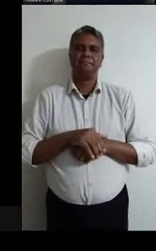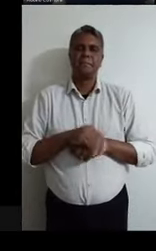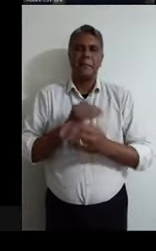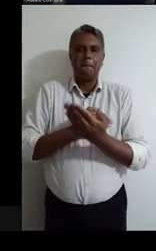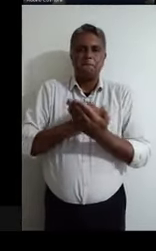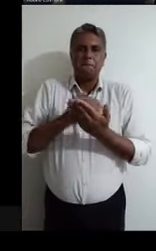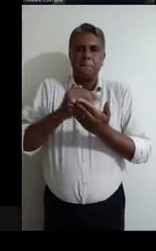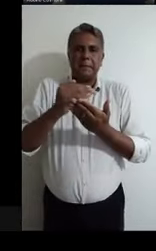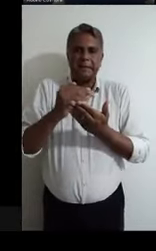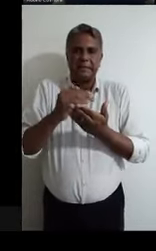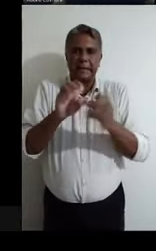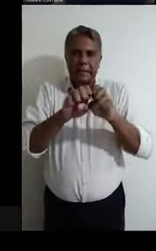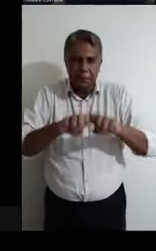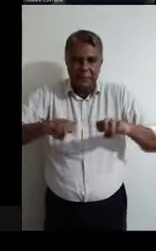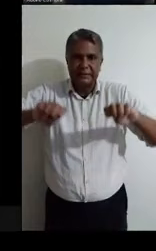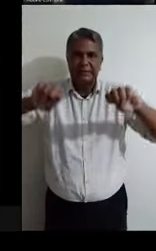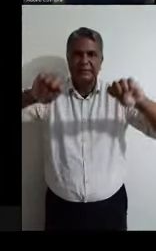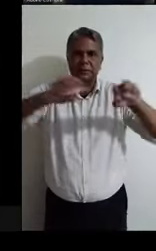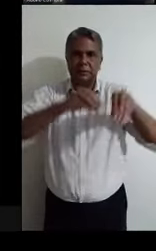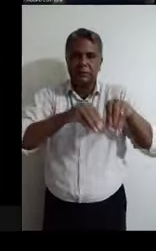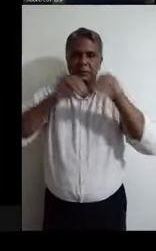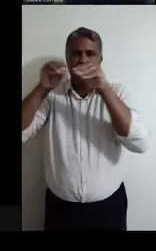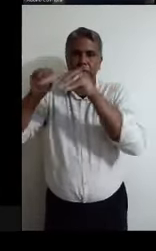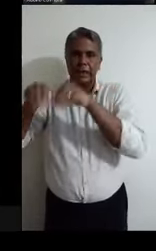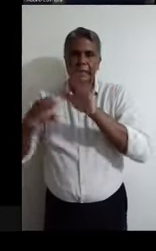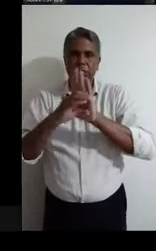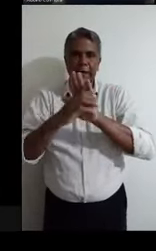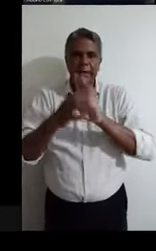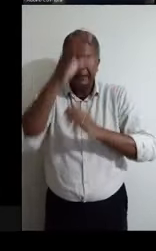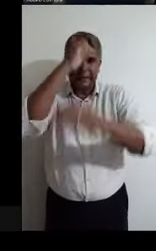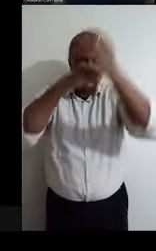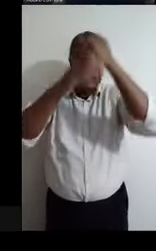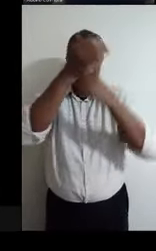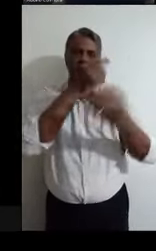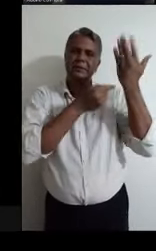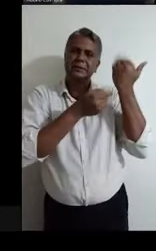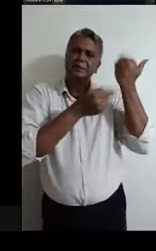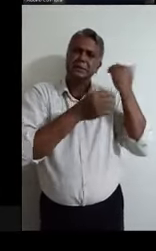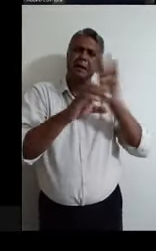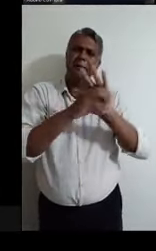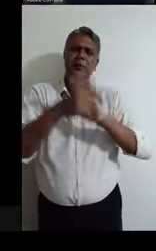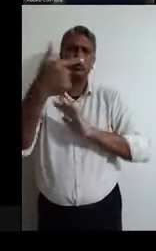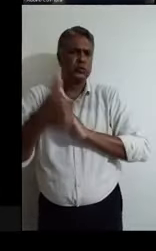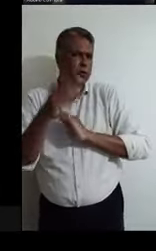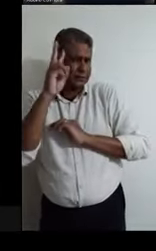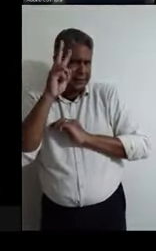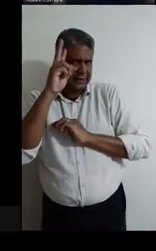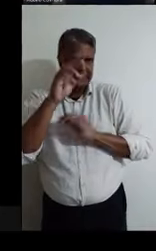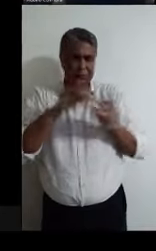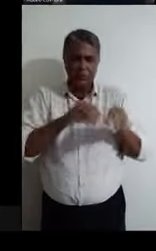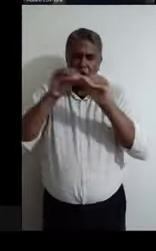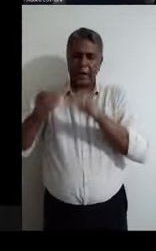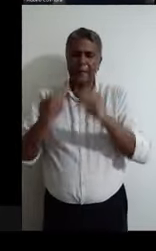Vamos partir da equação do deslocamento que nós aprendemos no capítulo 2, onde lá nós vimos que o deslocamento pode